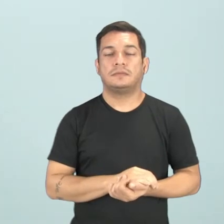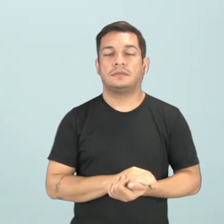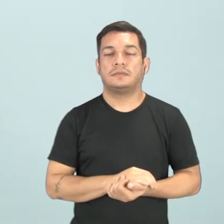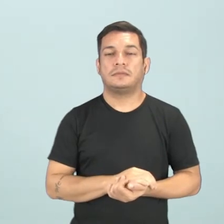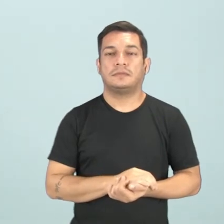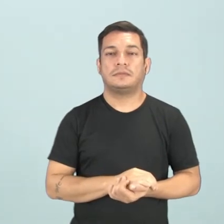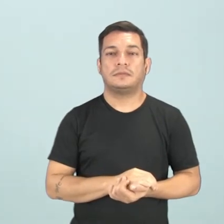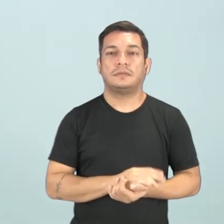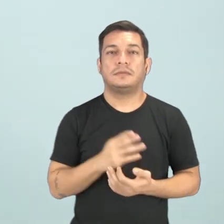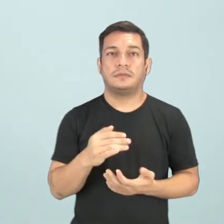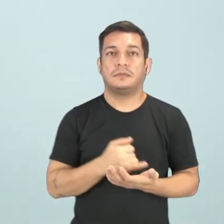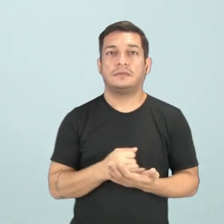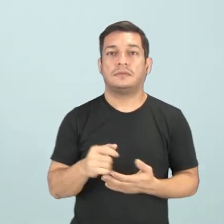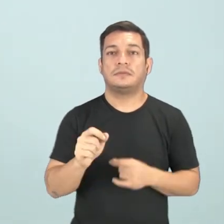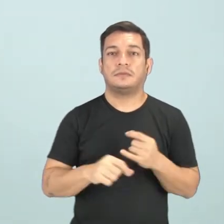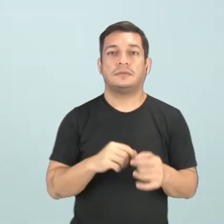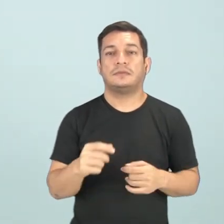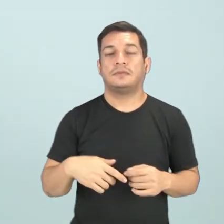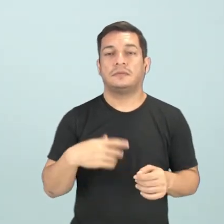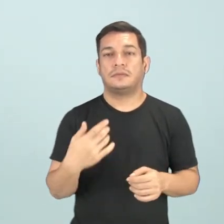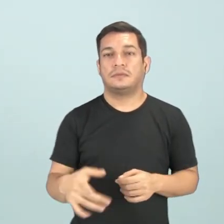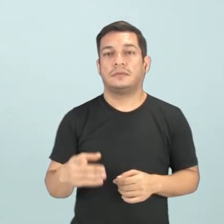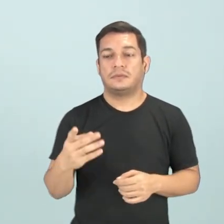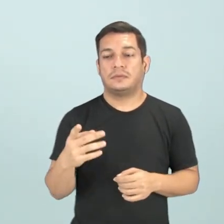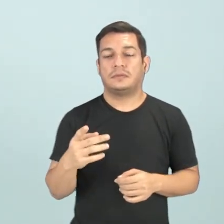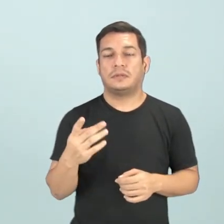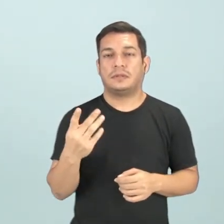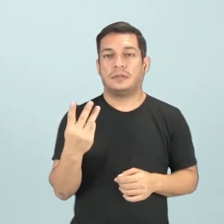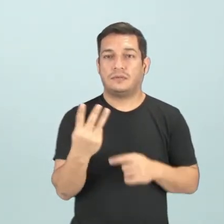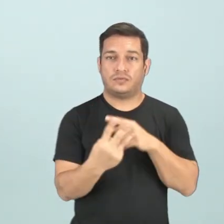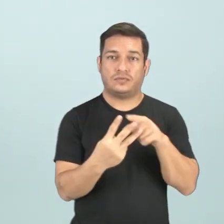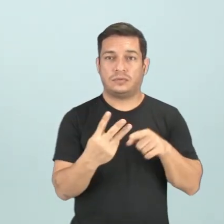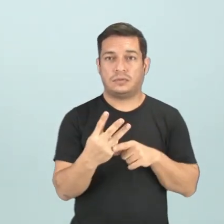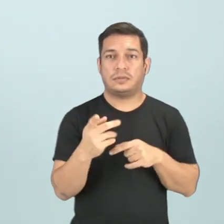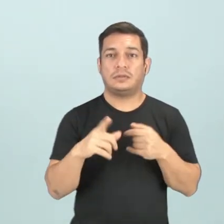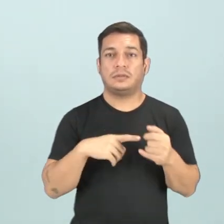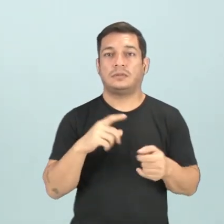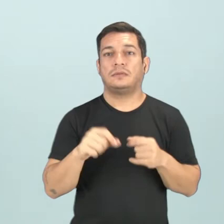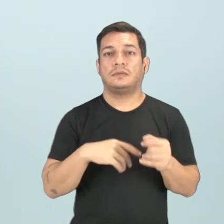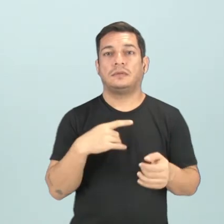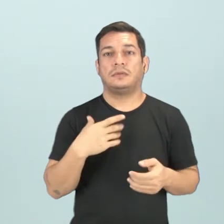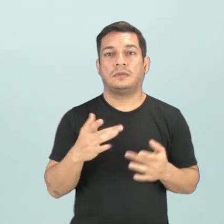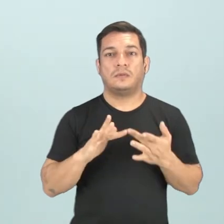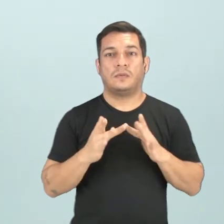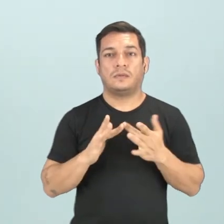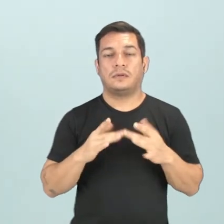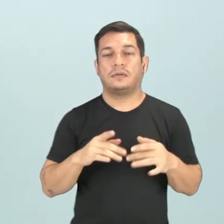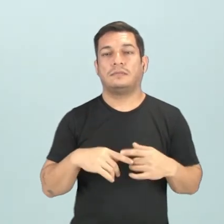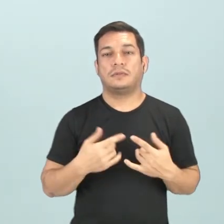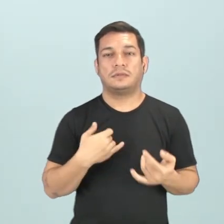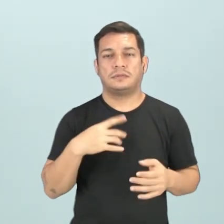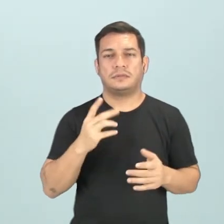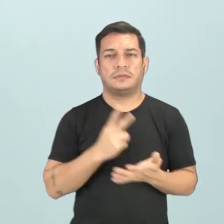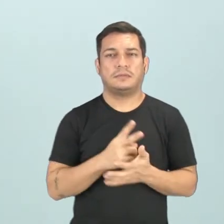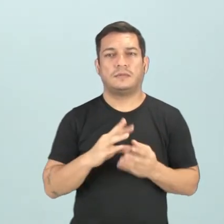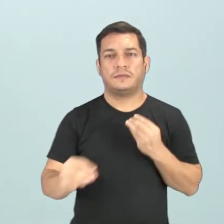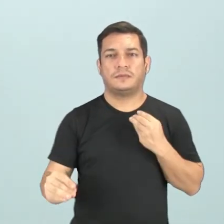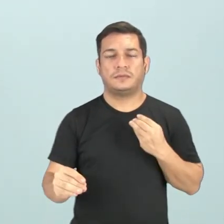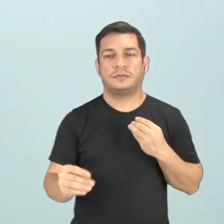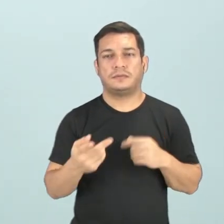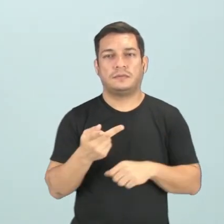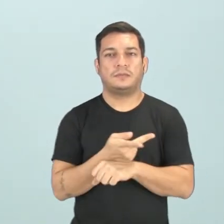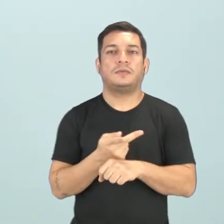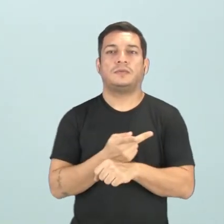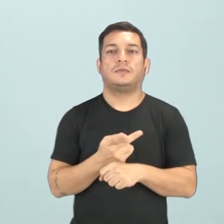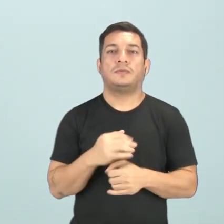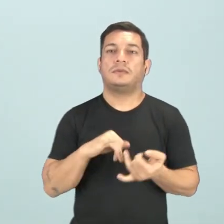ali inicia um triângulo amoroso ali entre eles três, né? E ela, sempre que pode, foge, vai